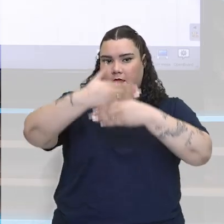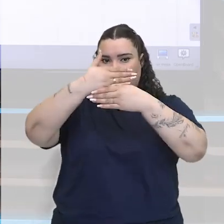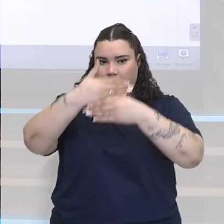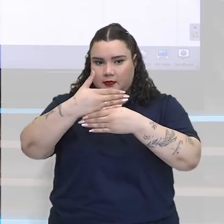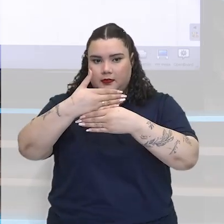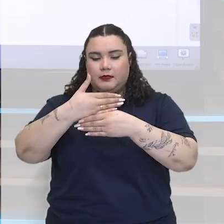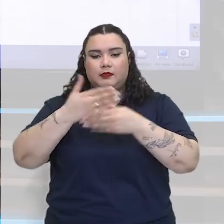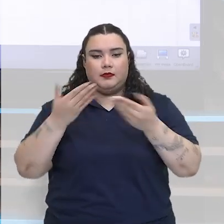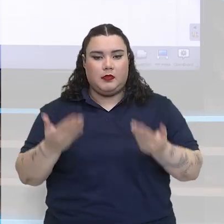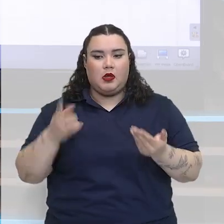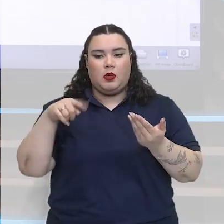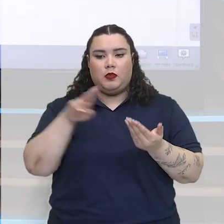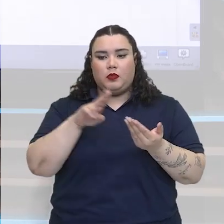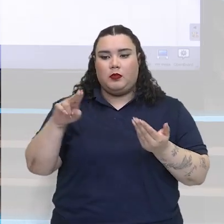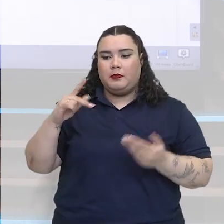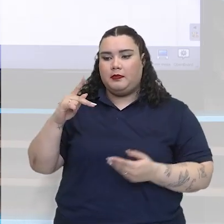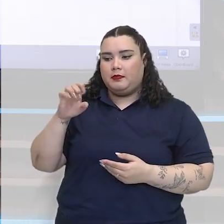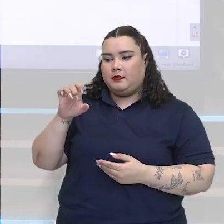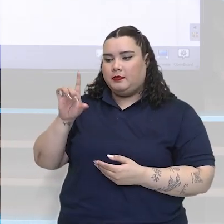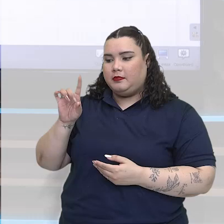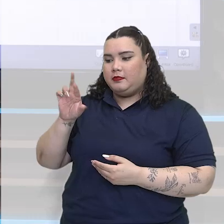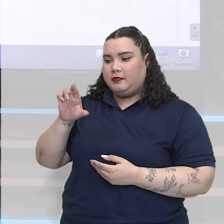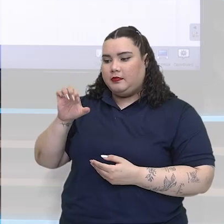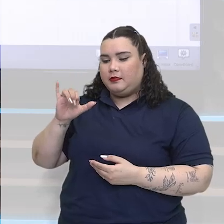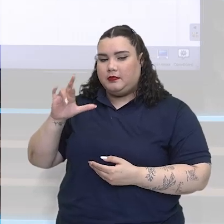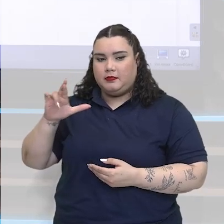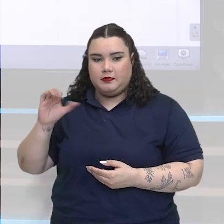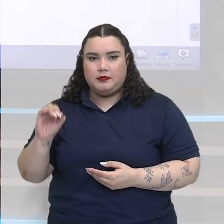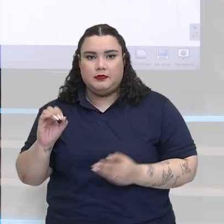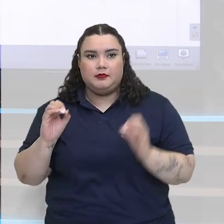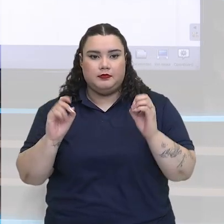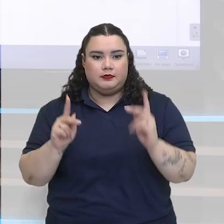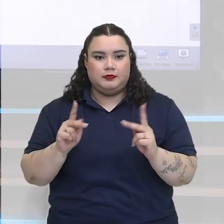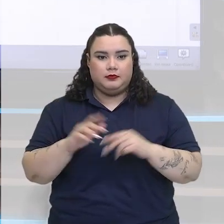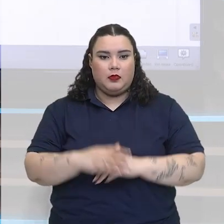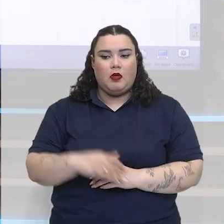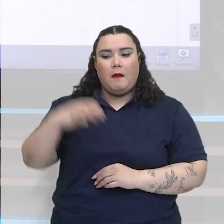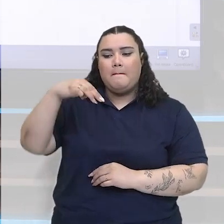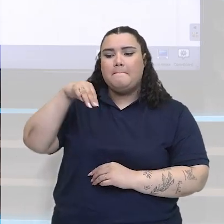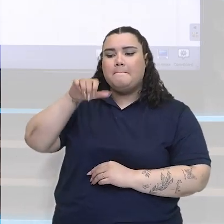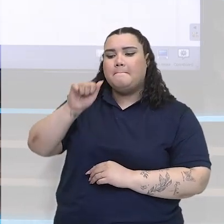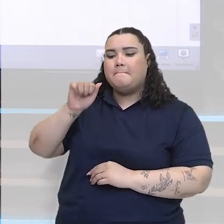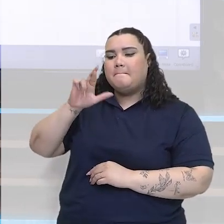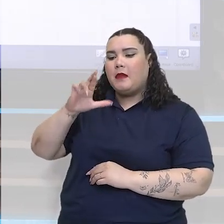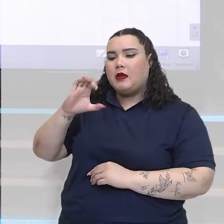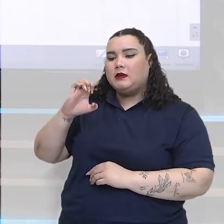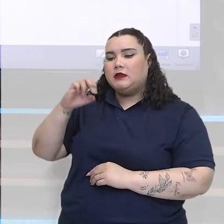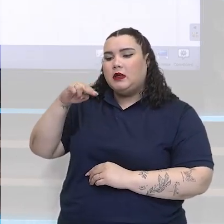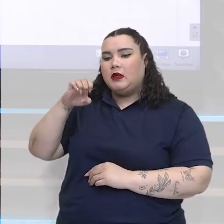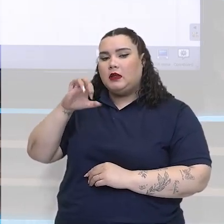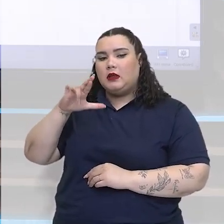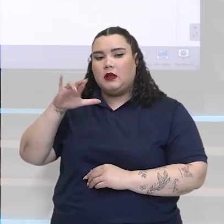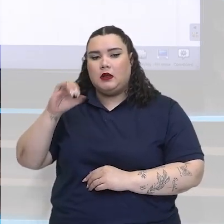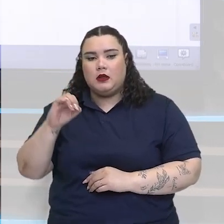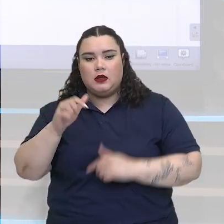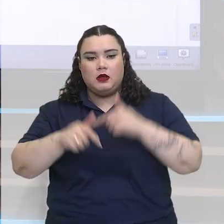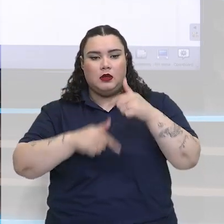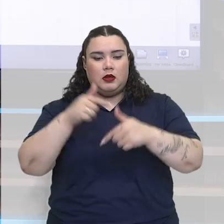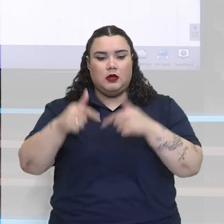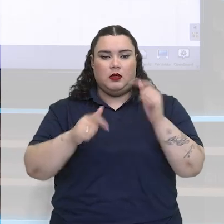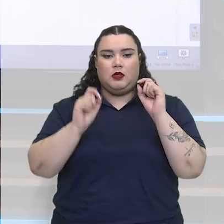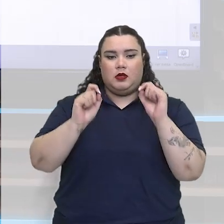aquele que trabalha com alvenaria, então, vai ser o pedreiro. Correto? E o marceneiro, aquele que vai trabalhar com